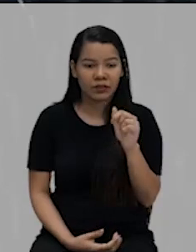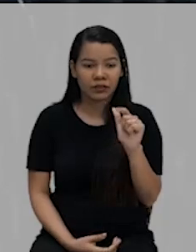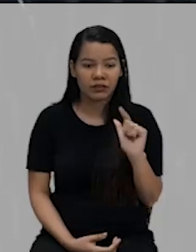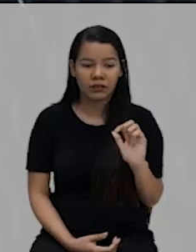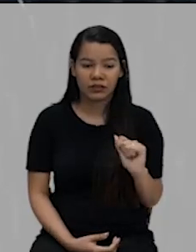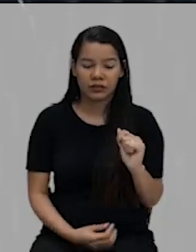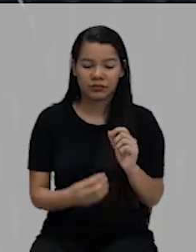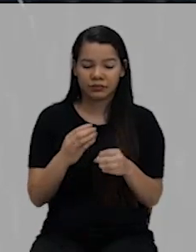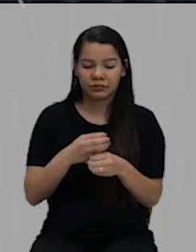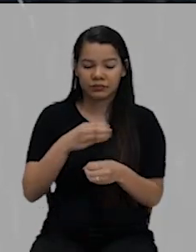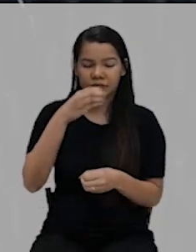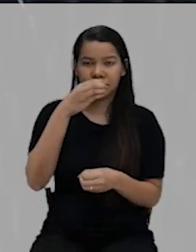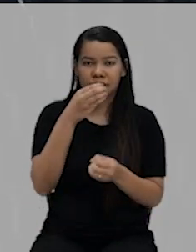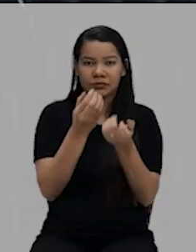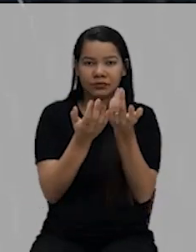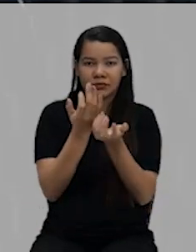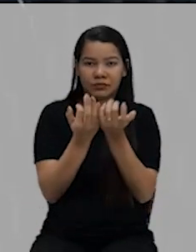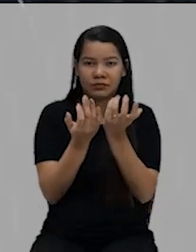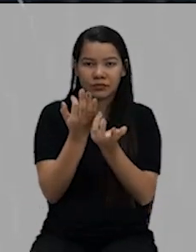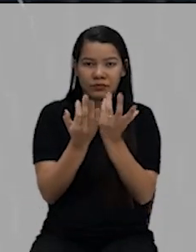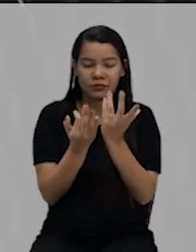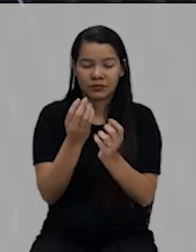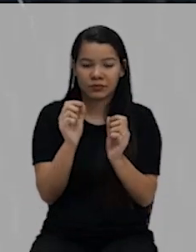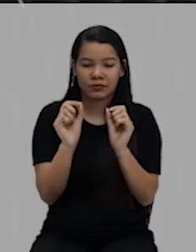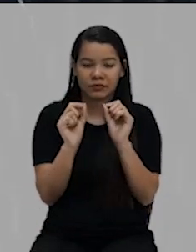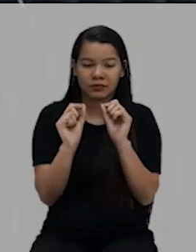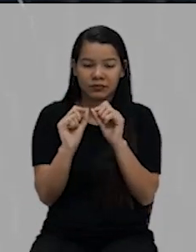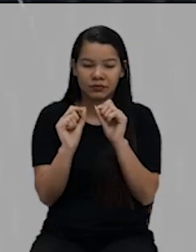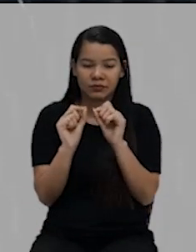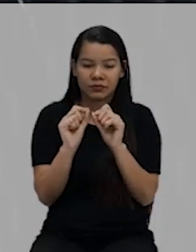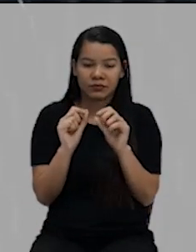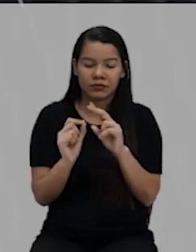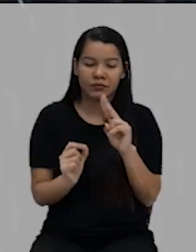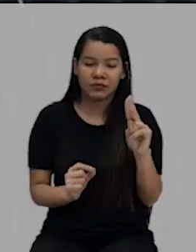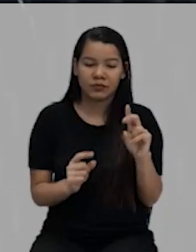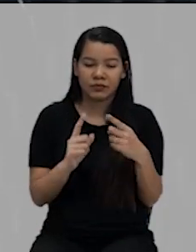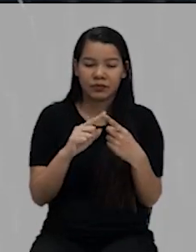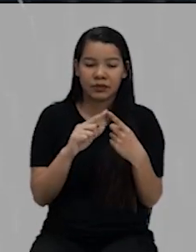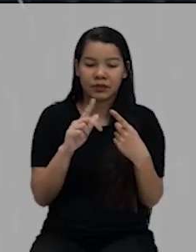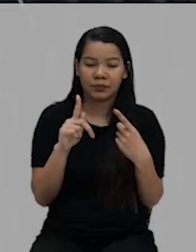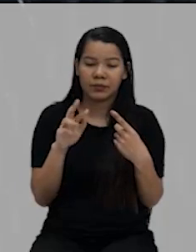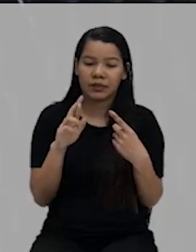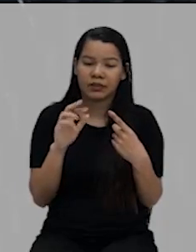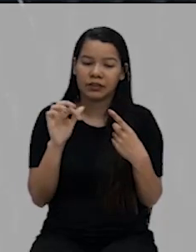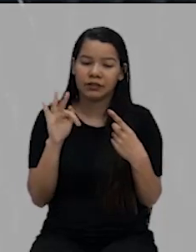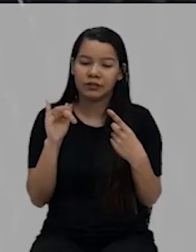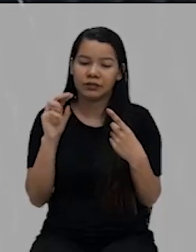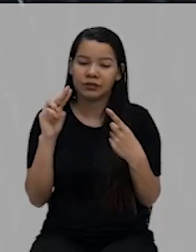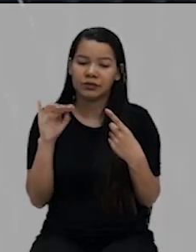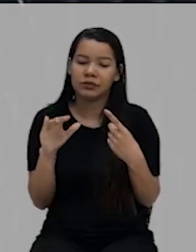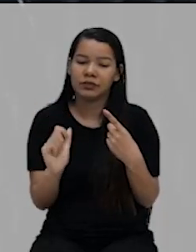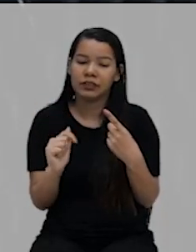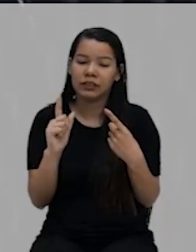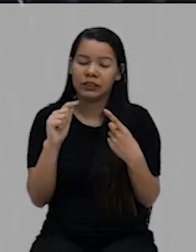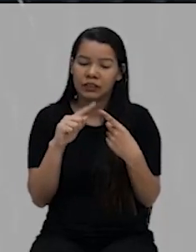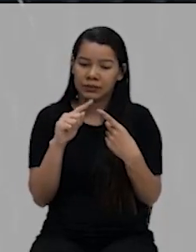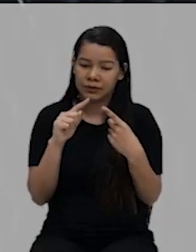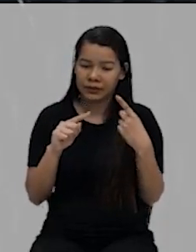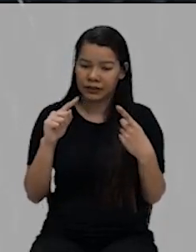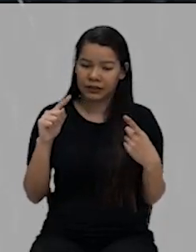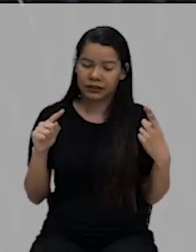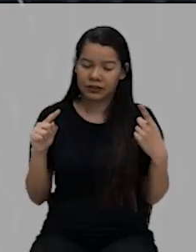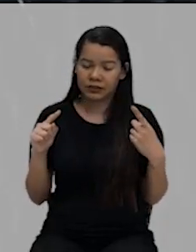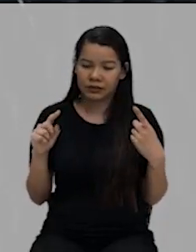Bom, a vela ela é formada por parafina. Então, a matéria que compõe a vela é a